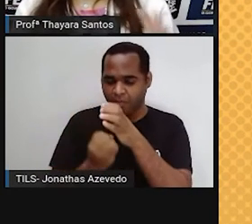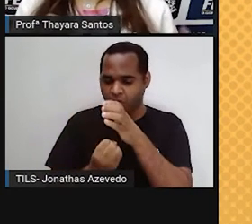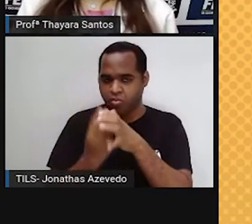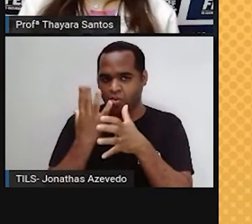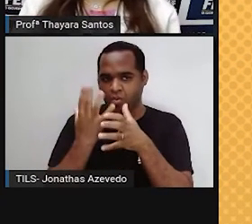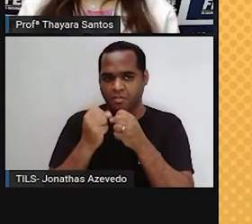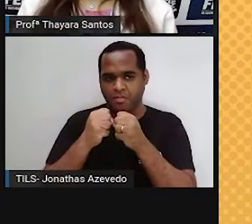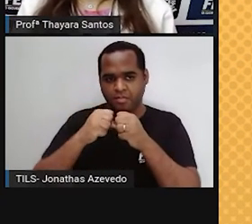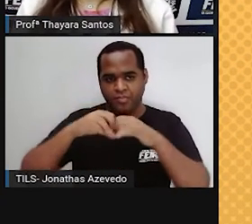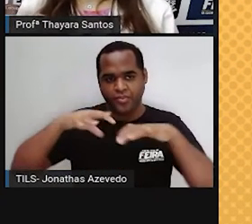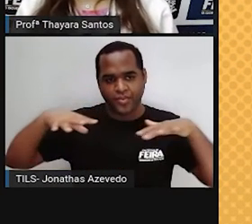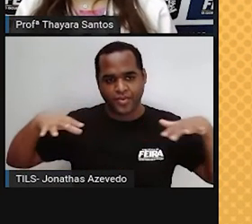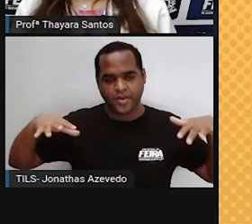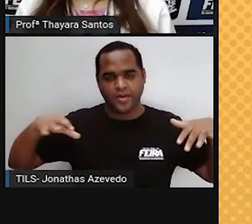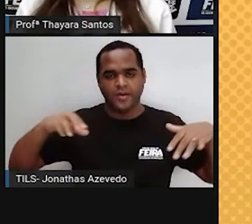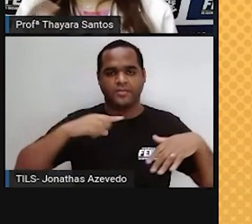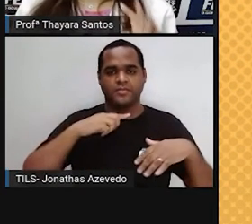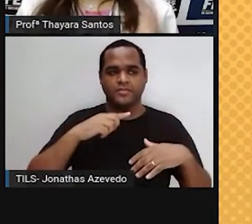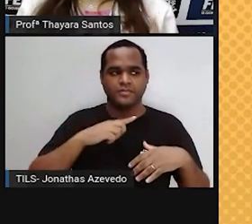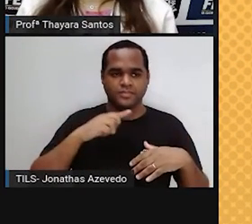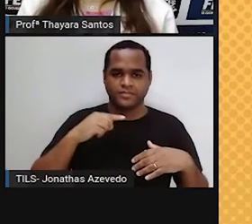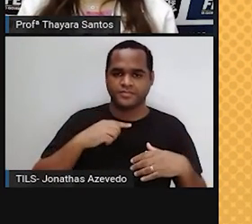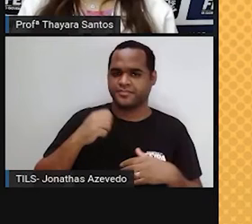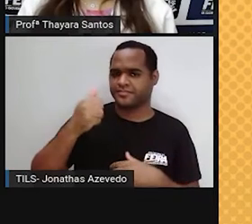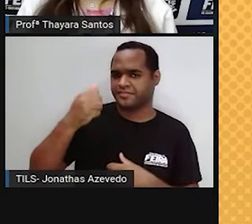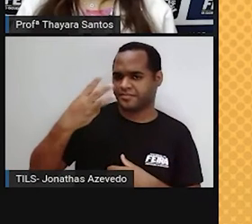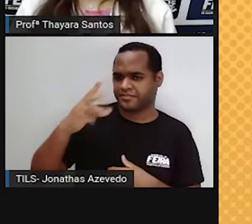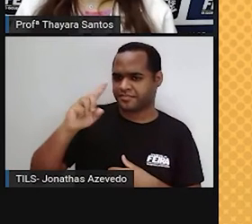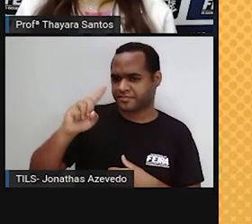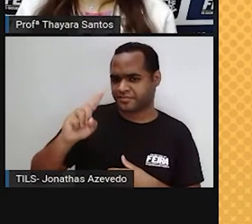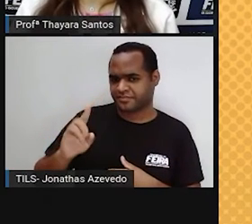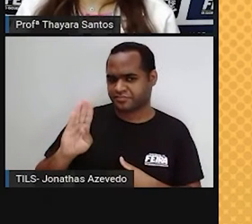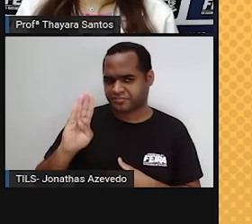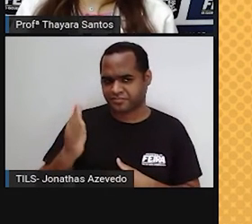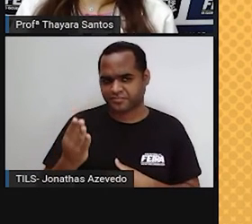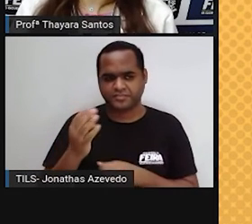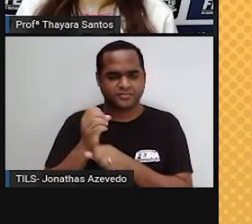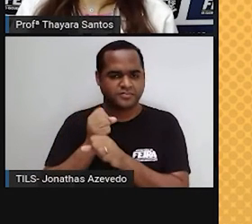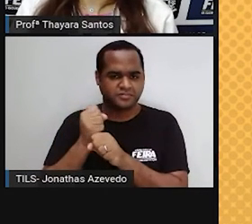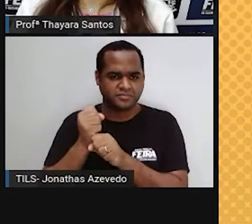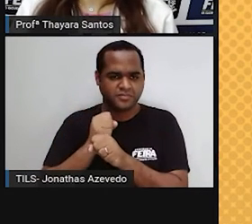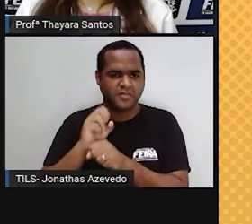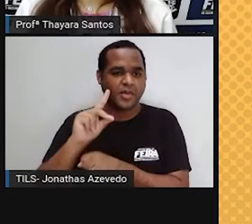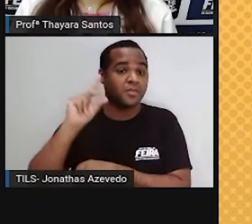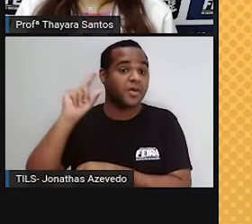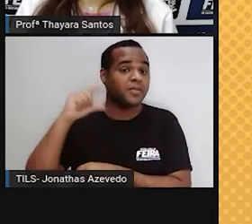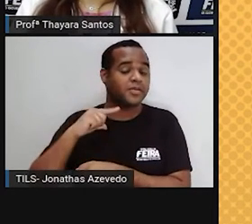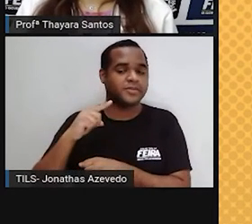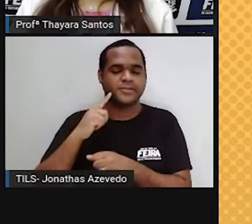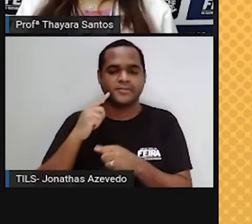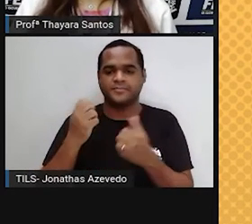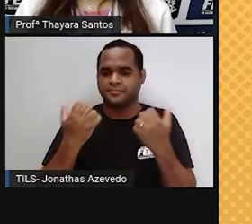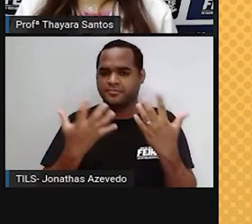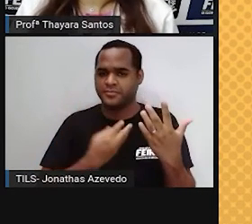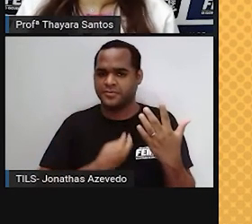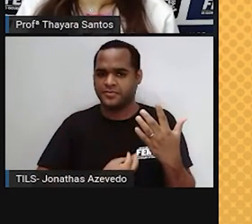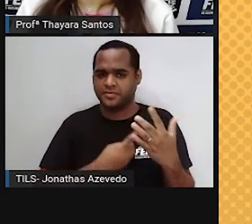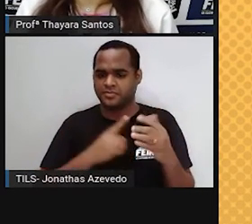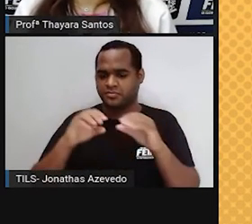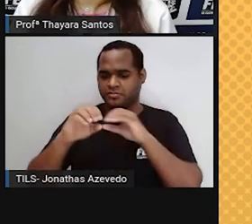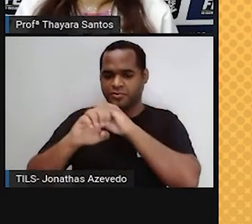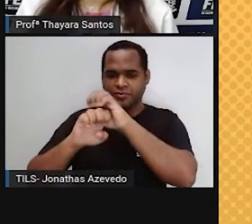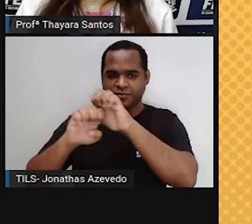esses 13,7 bilhões de anos ou 14 bilhões de anos. A gente passou muito tempo sem existir nenhuma estrutura,